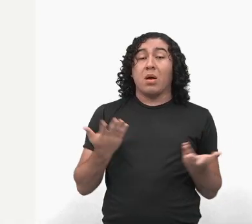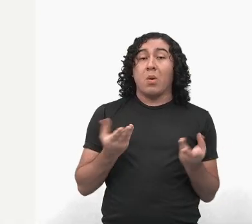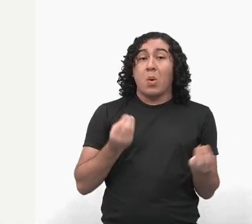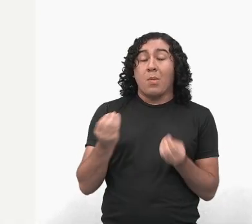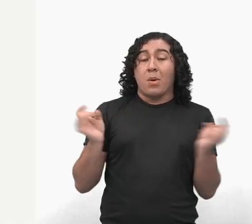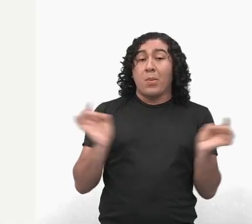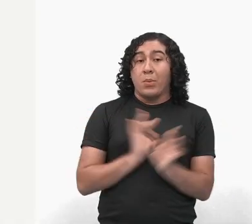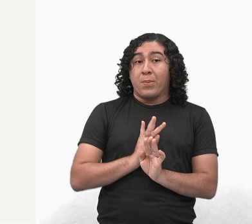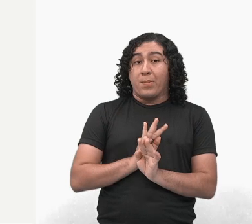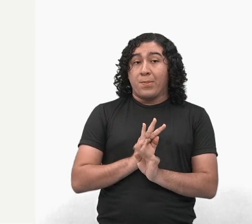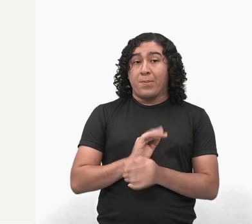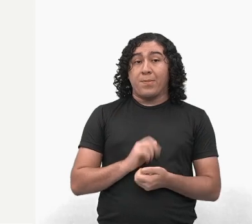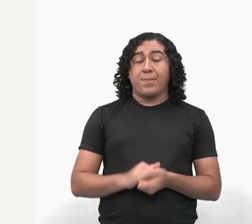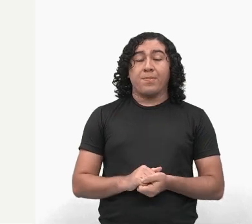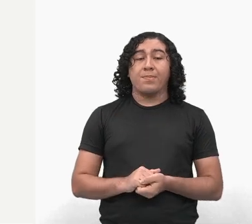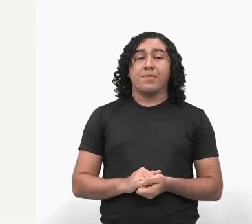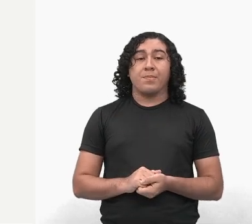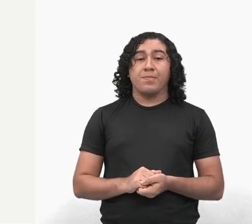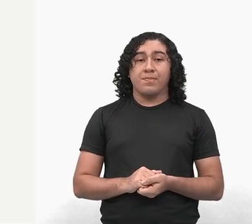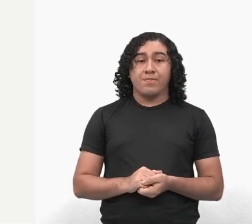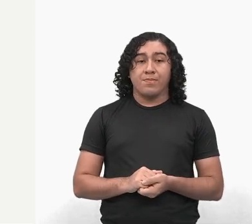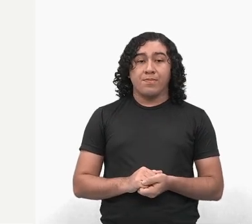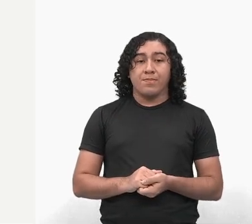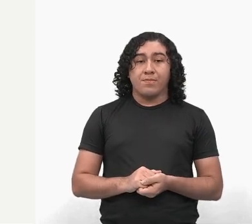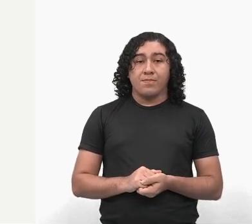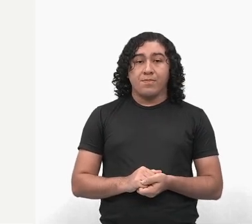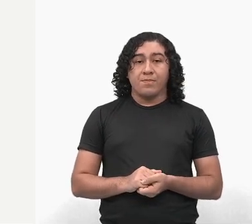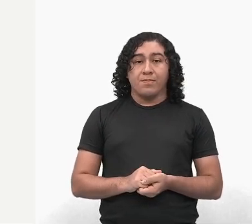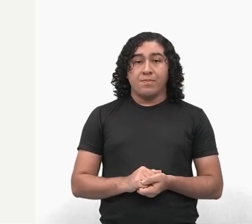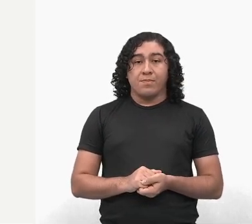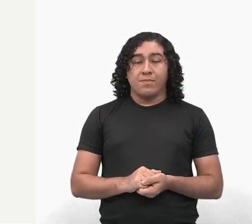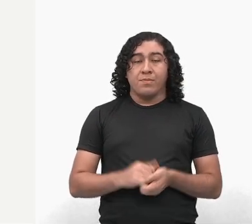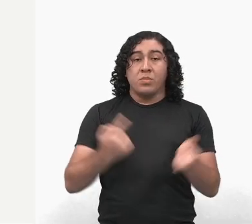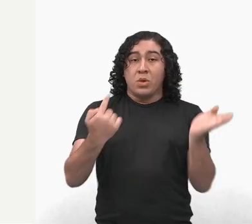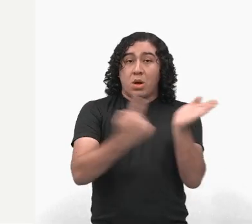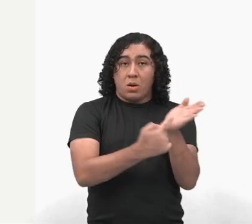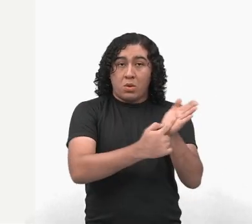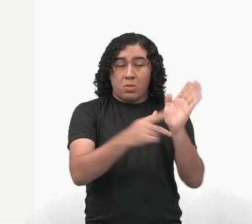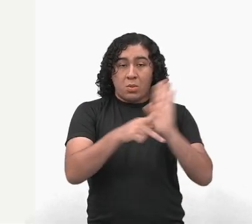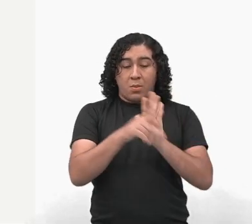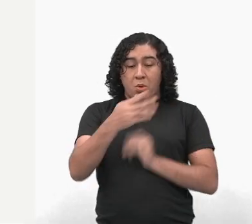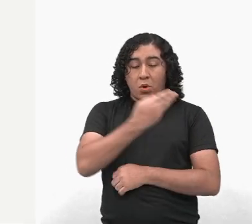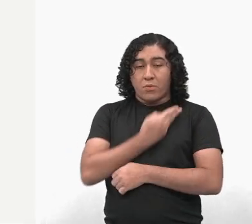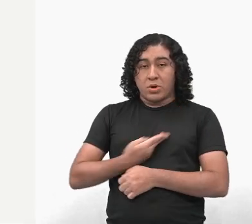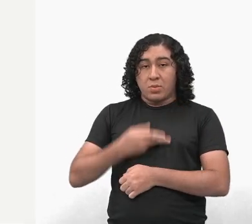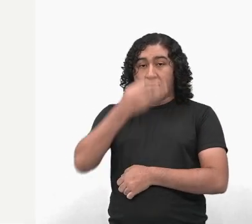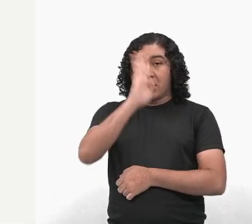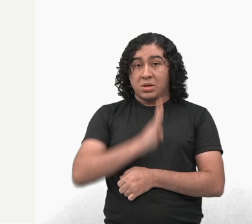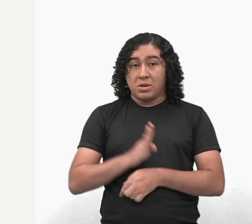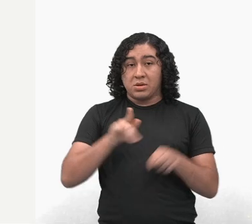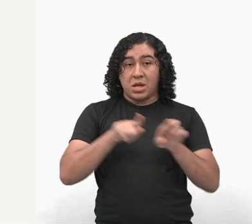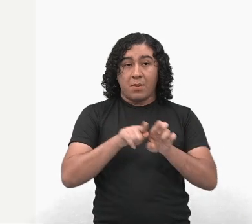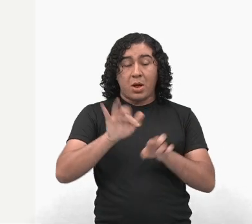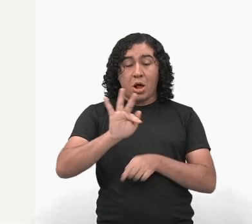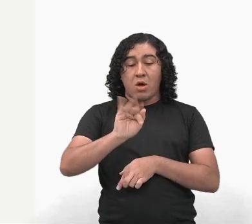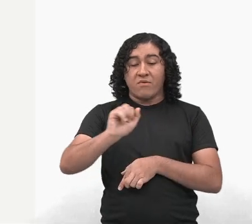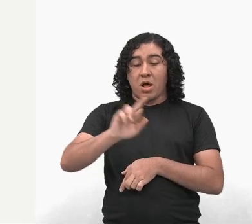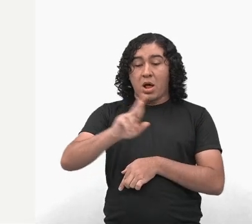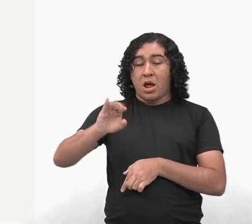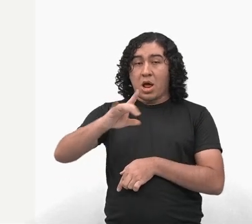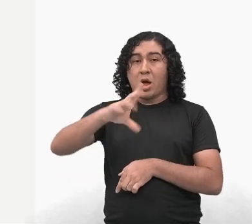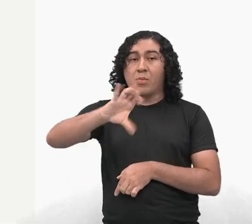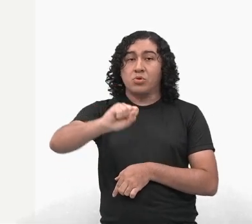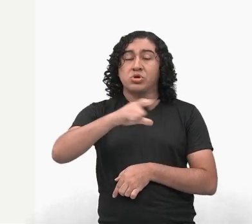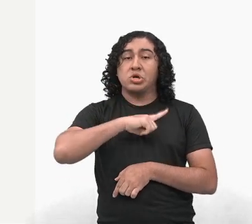Vamos lá. O acordo realizado entre o governo brasileiro e os farrapos estipulava o quê, galera?